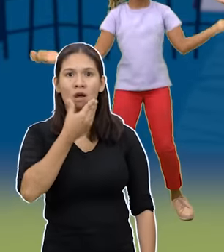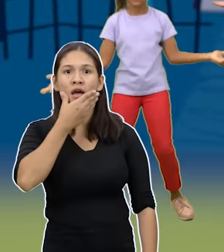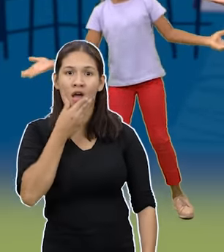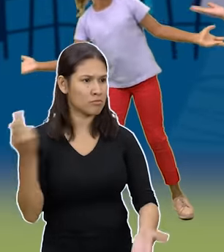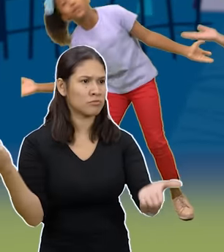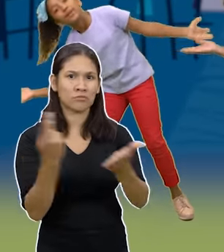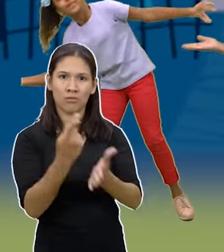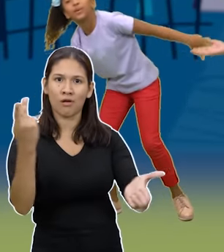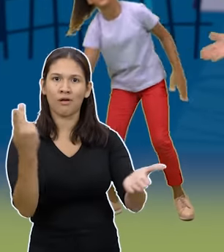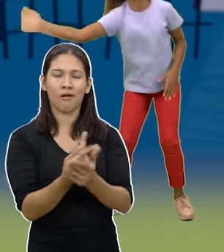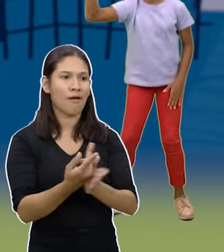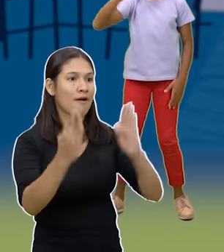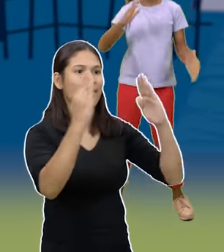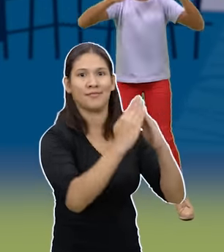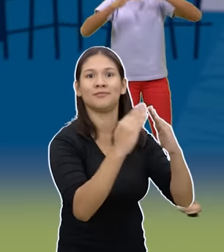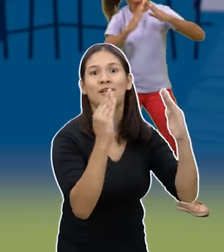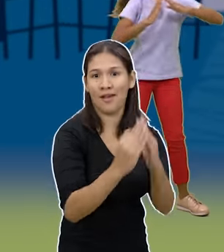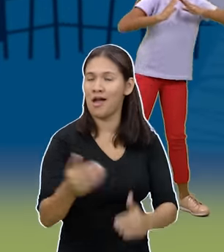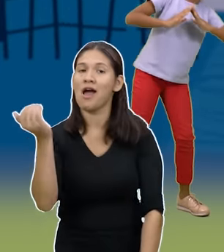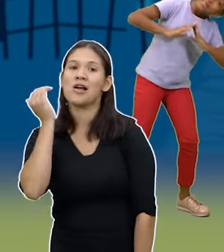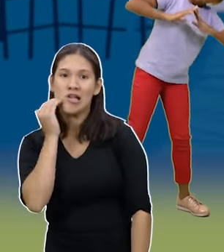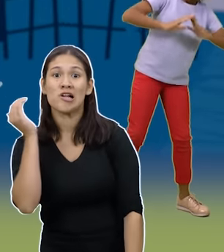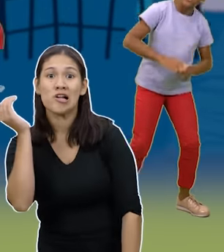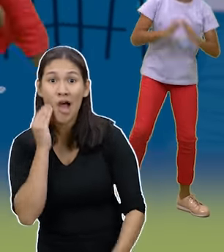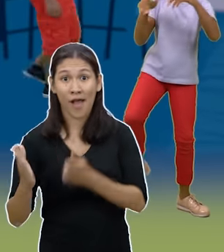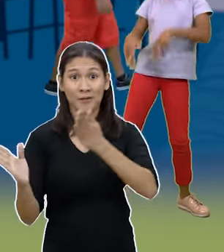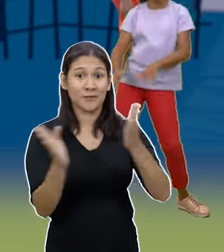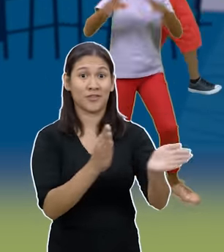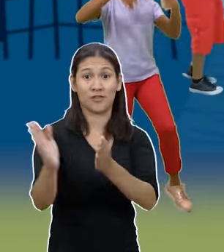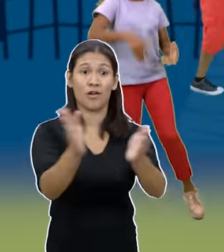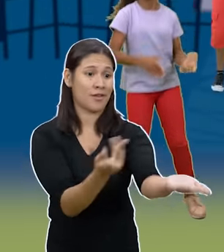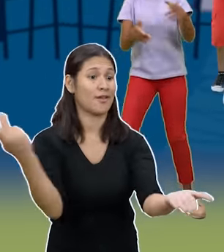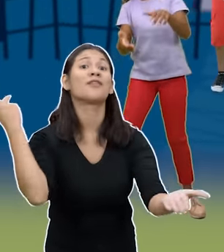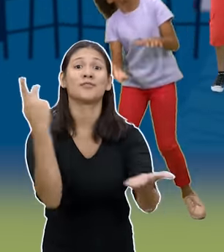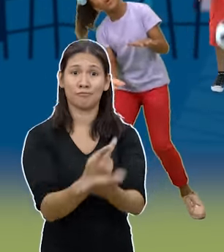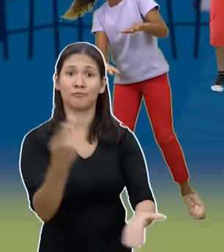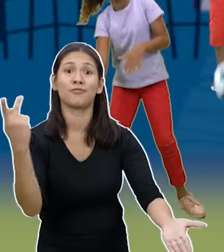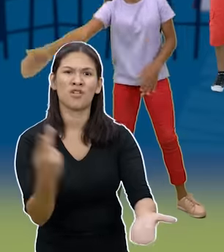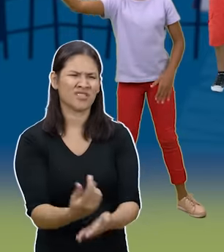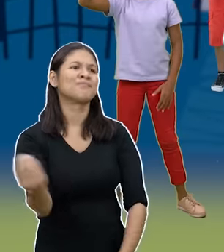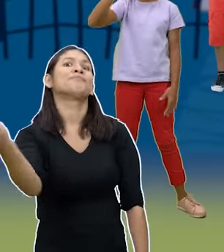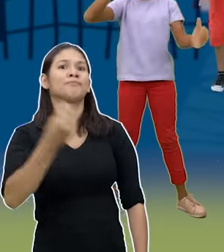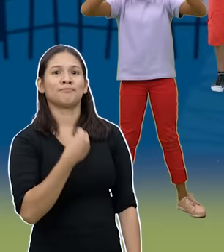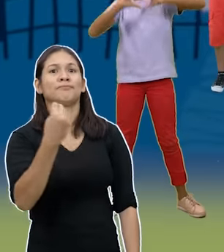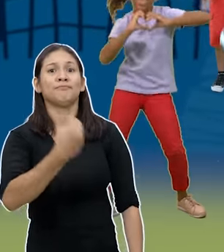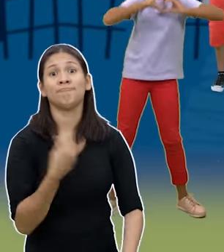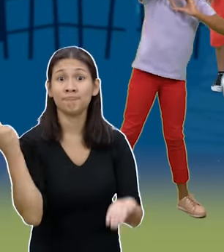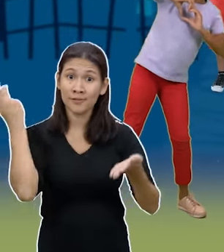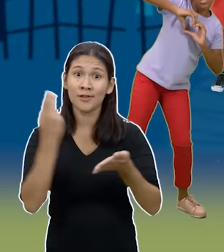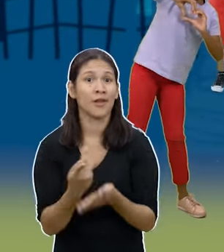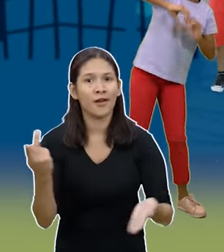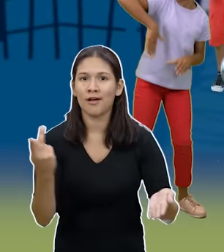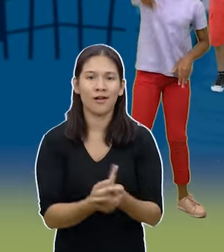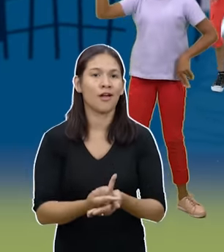Havia um homenzinho torto, morava numa casa torta, andava num caminho torto, sua vida